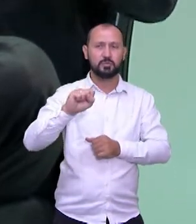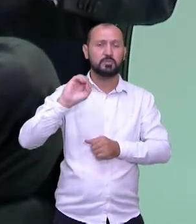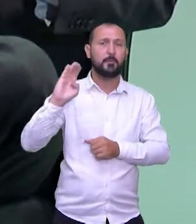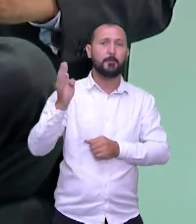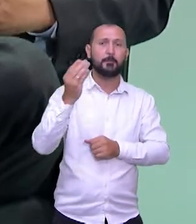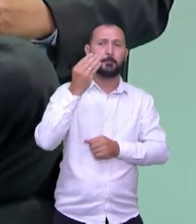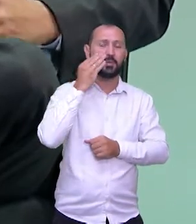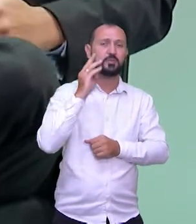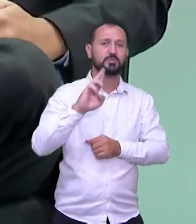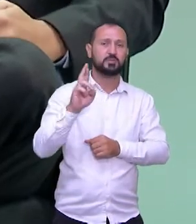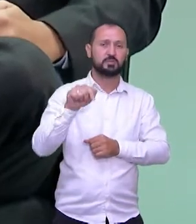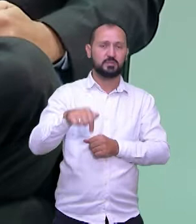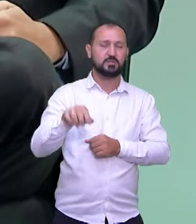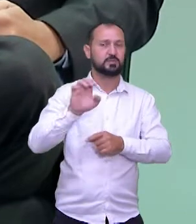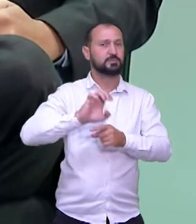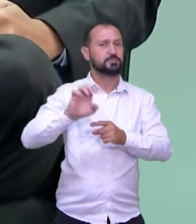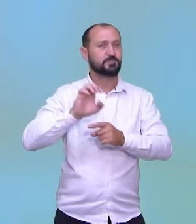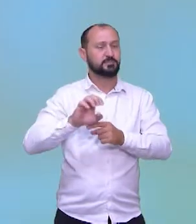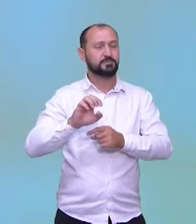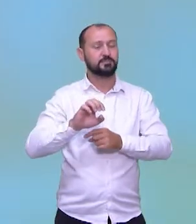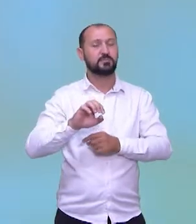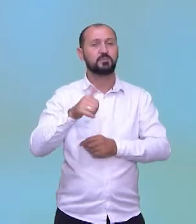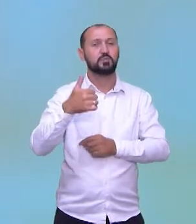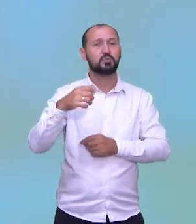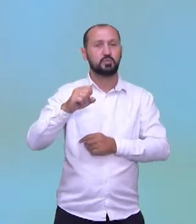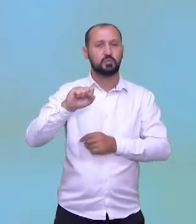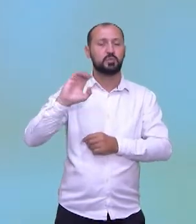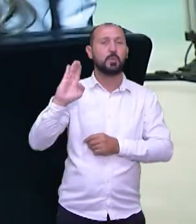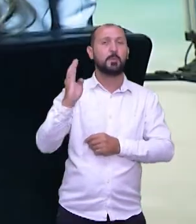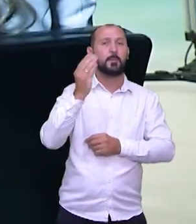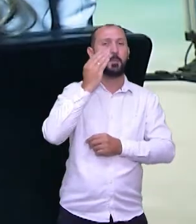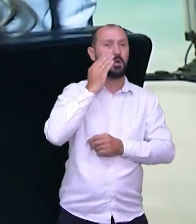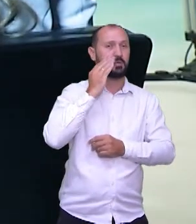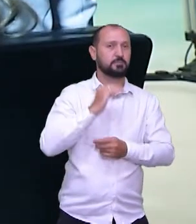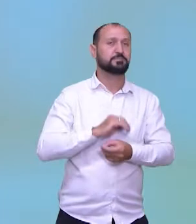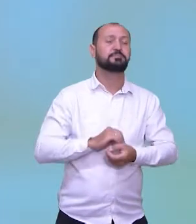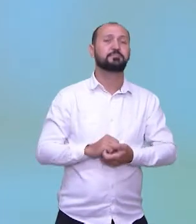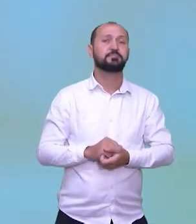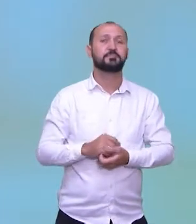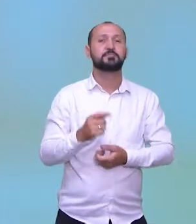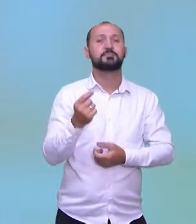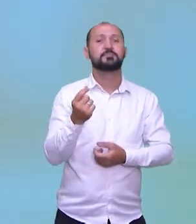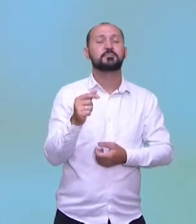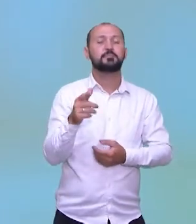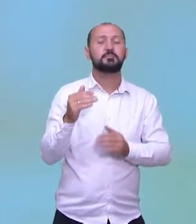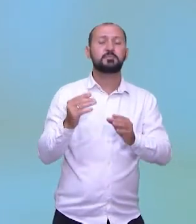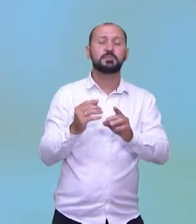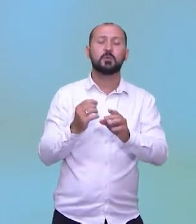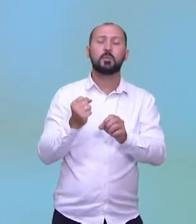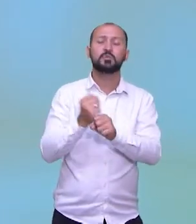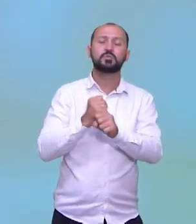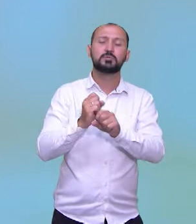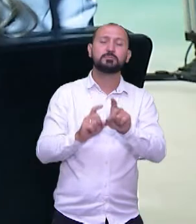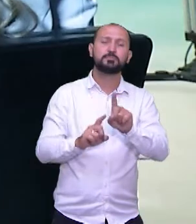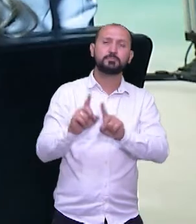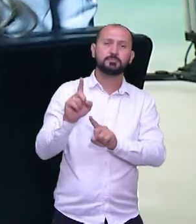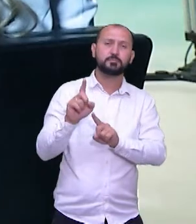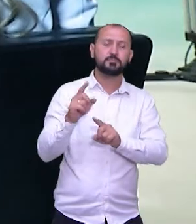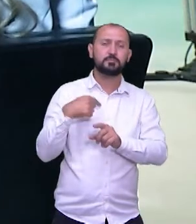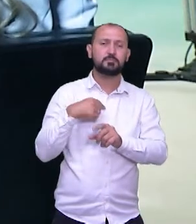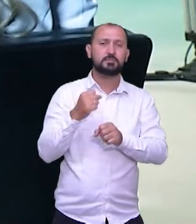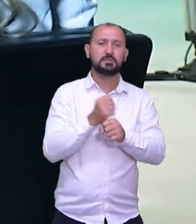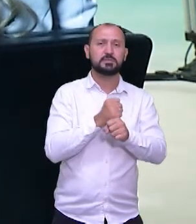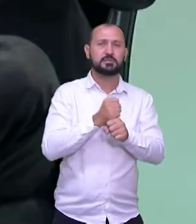18 bilhões de reais aqui no nosso estado hoje. 18 bilhões de reais. Bilhões de reais. Essa dívida vem se acumulando de quanto tempo?